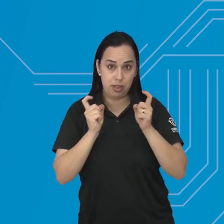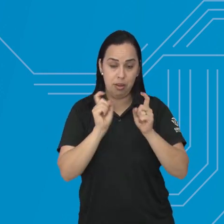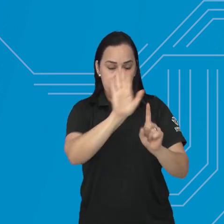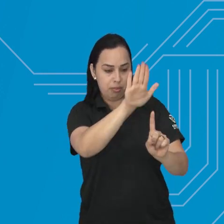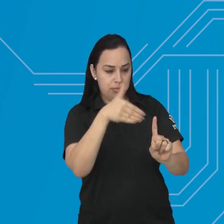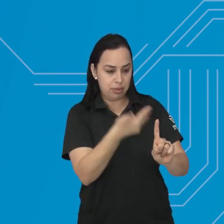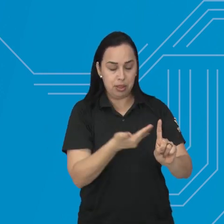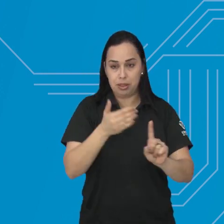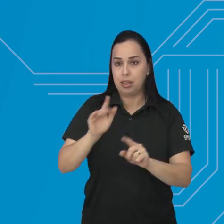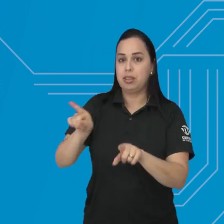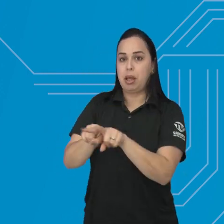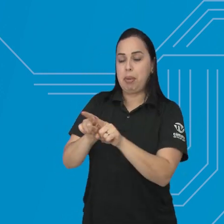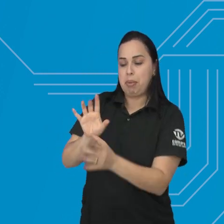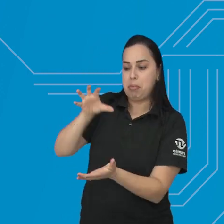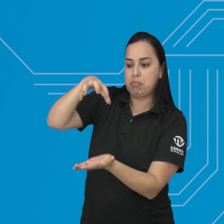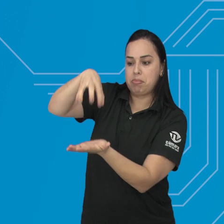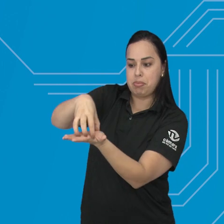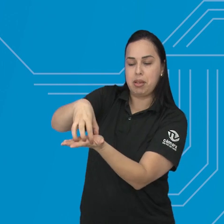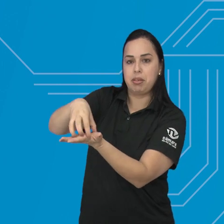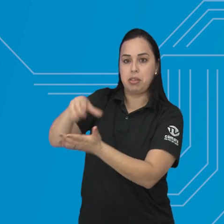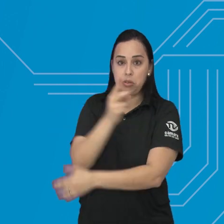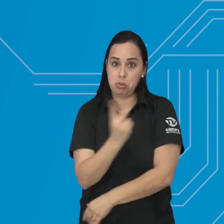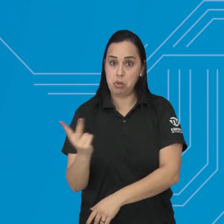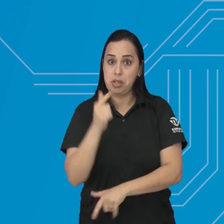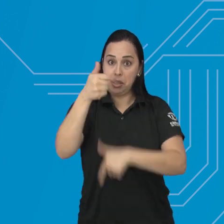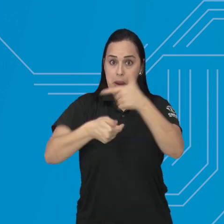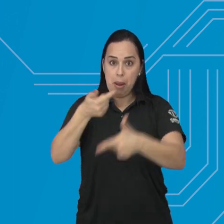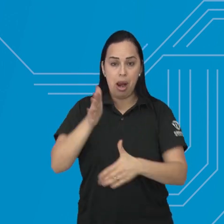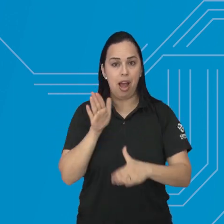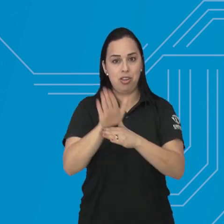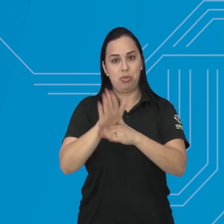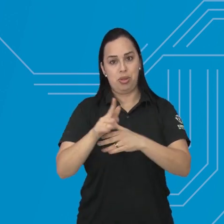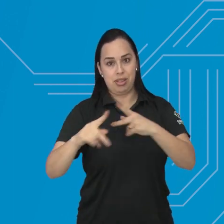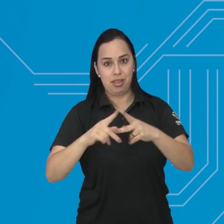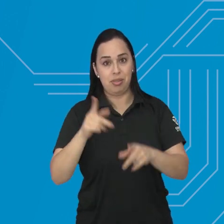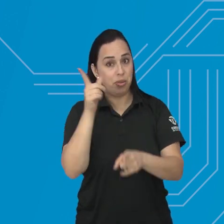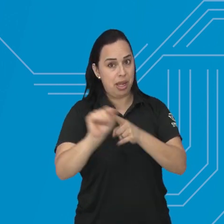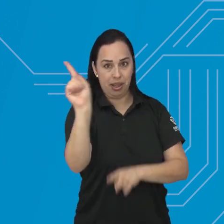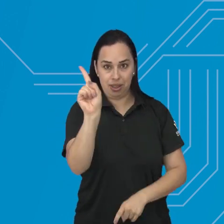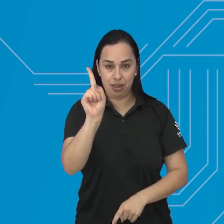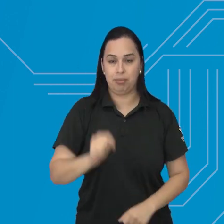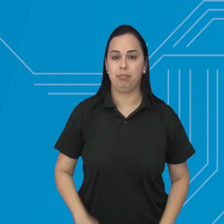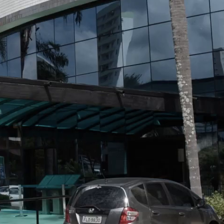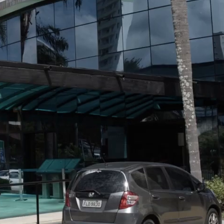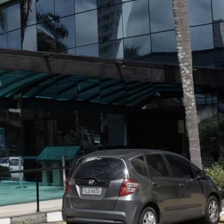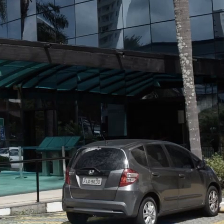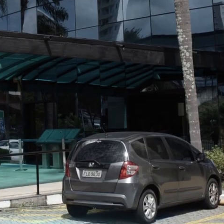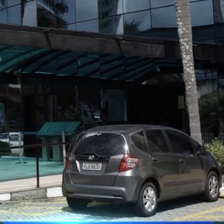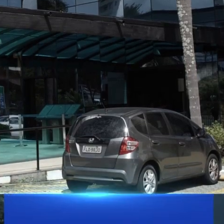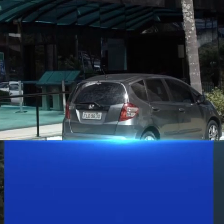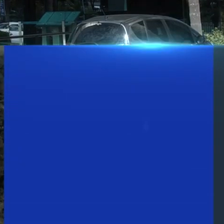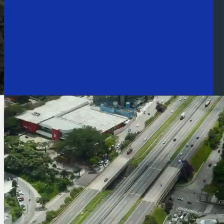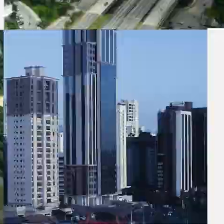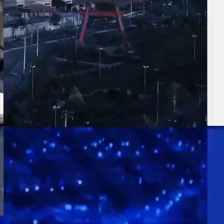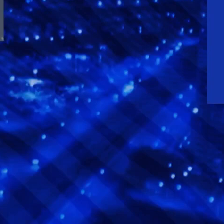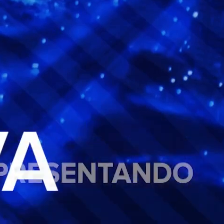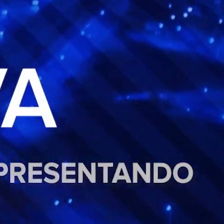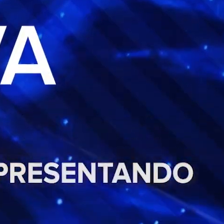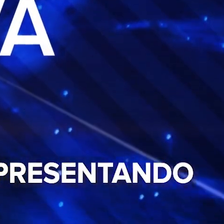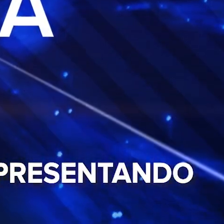e entidades que trabalham em prol de São José dos Campos. Não sai daí que voltamos já já.